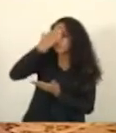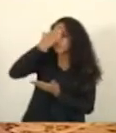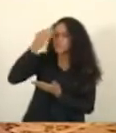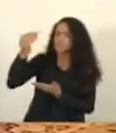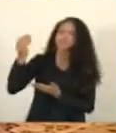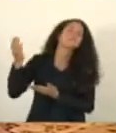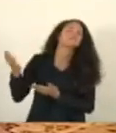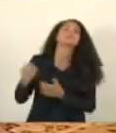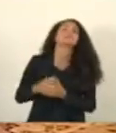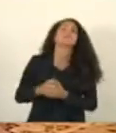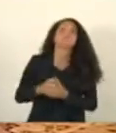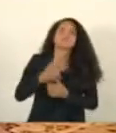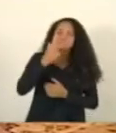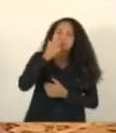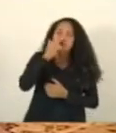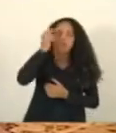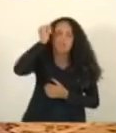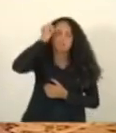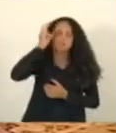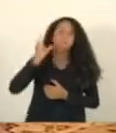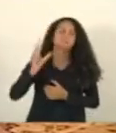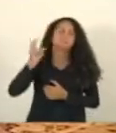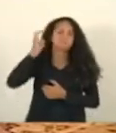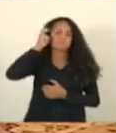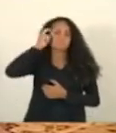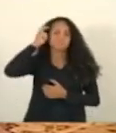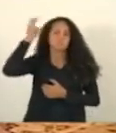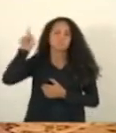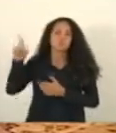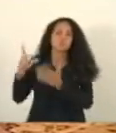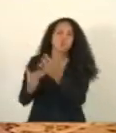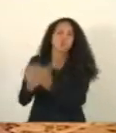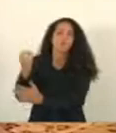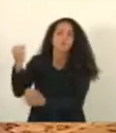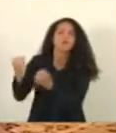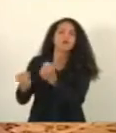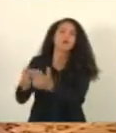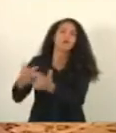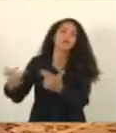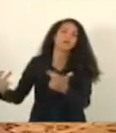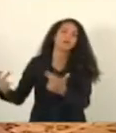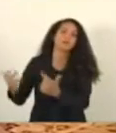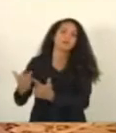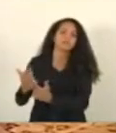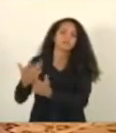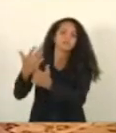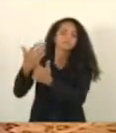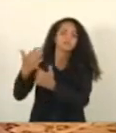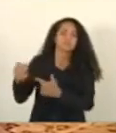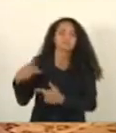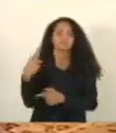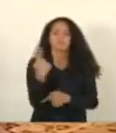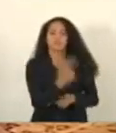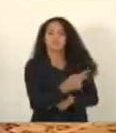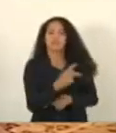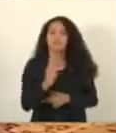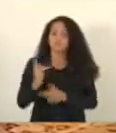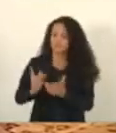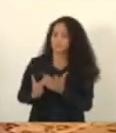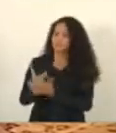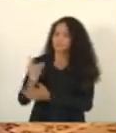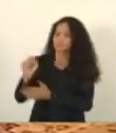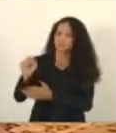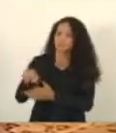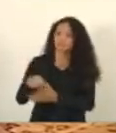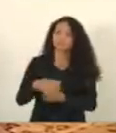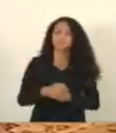esse camarada inteligente, ele comprou carros da tecnologia do senhor Elon Musk, deputado Carlos Von.